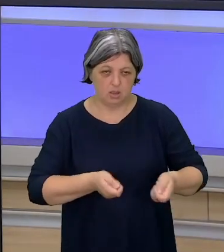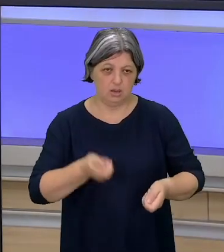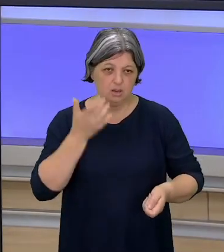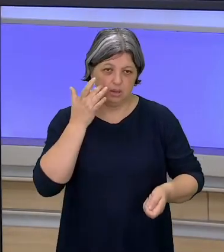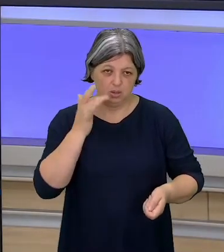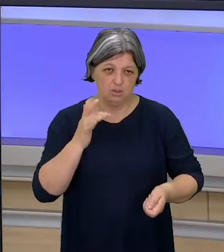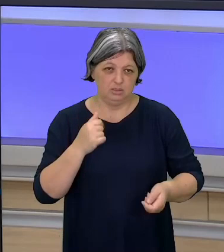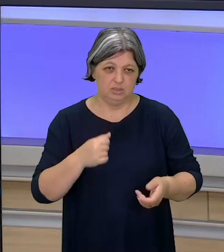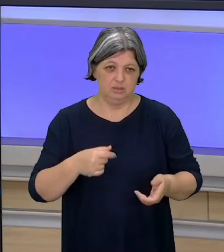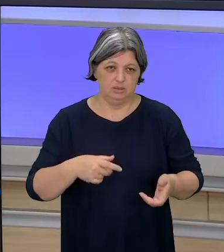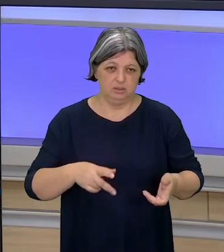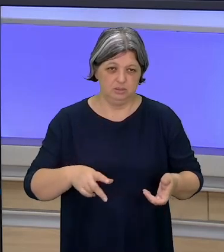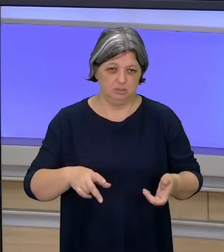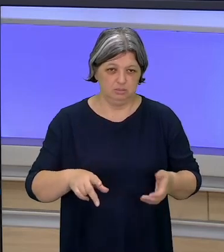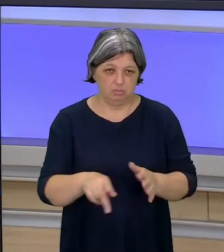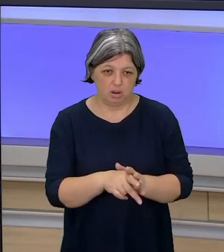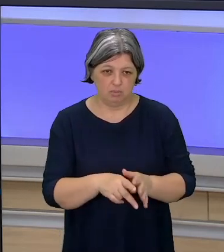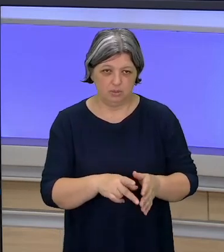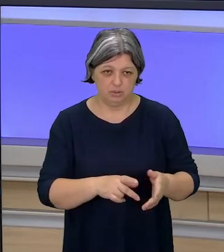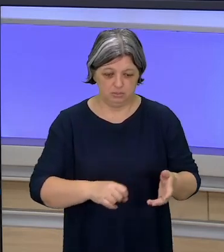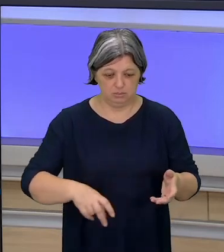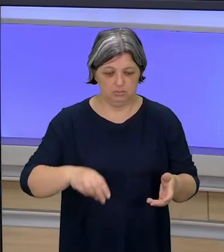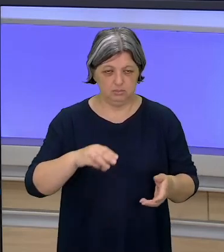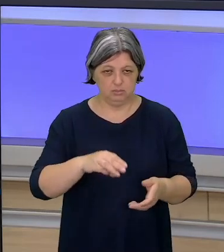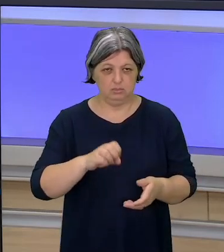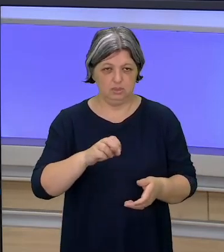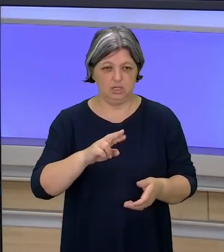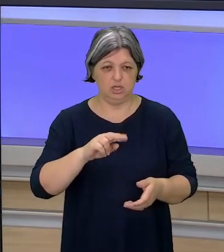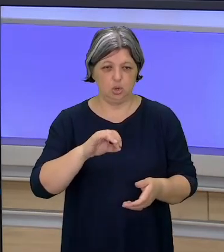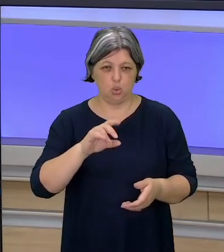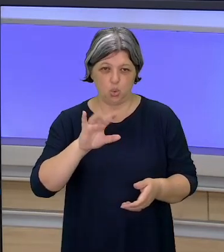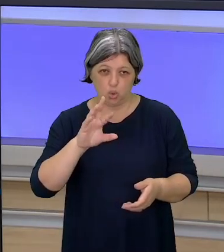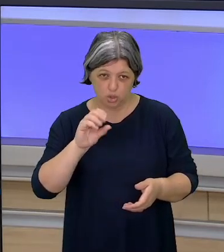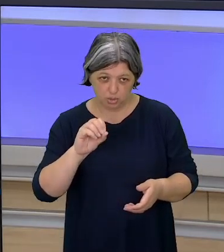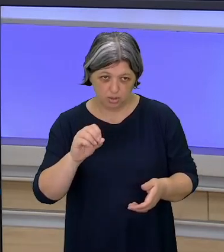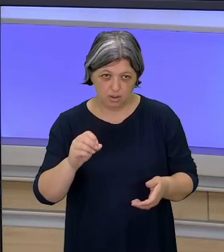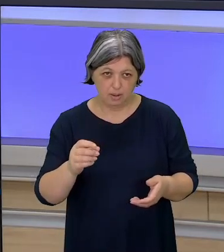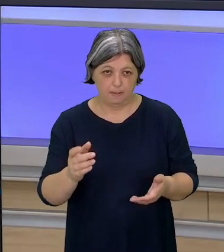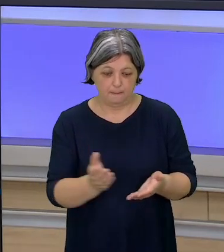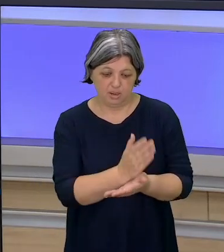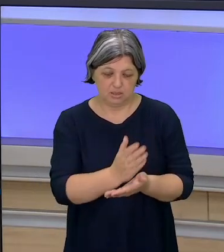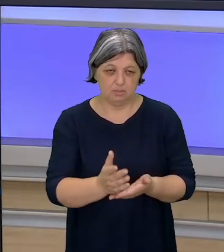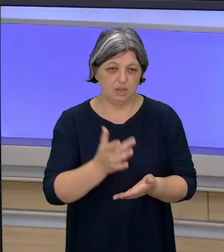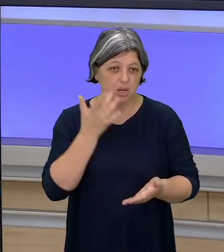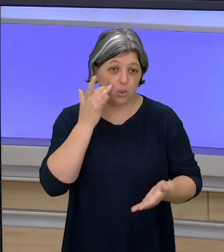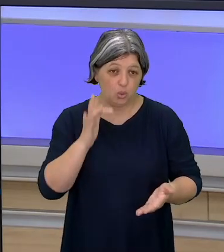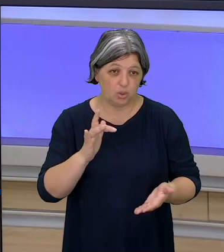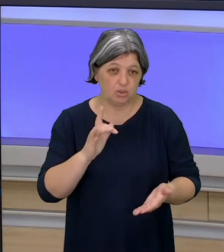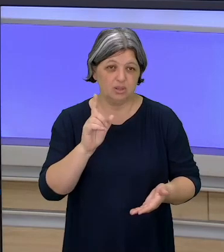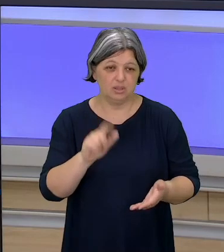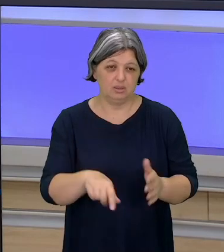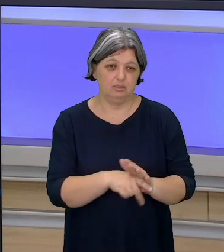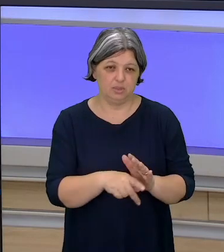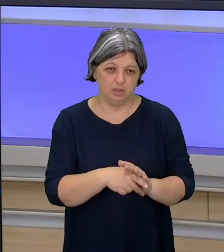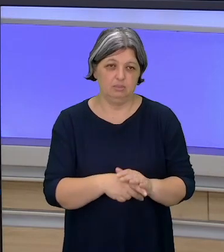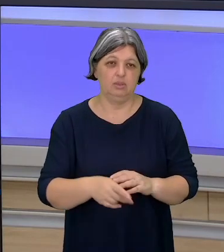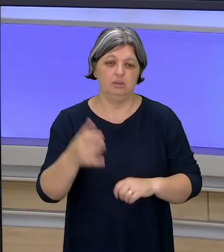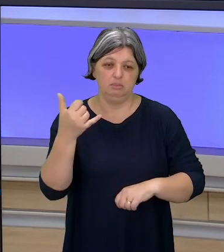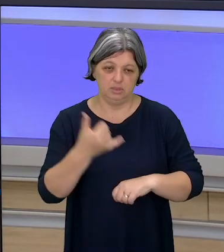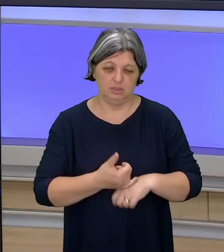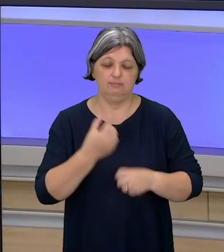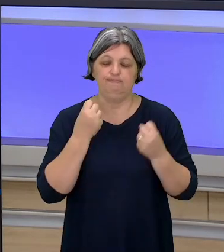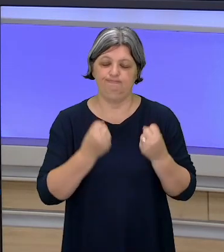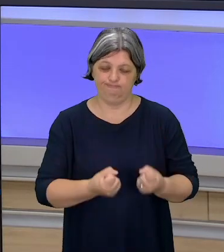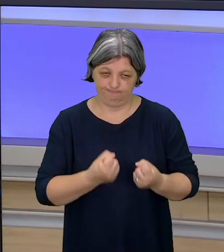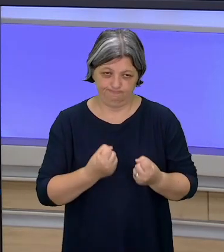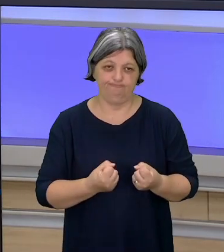coloca mercúrio para separar esse ouro, tá? Então eles utilizam mercúrio. E lembrando, o mercúrio é um metal pesado, então